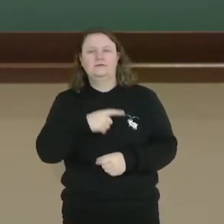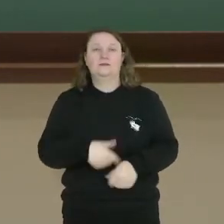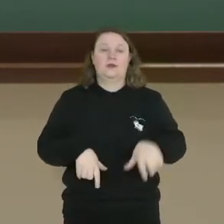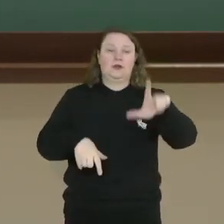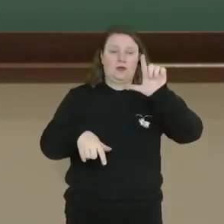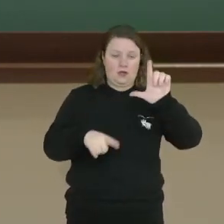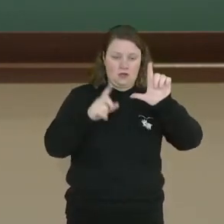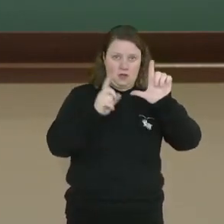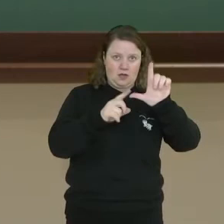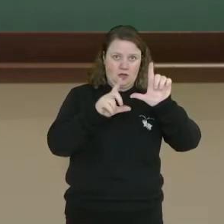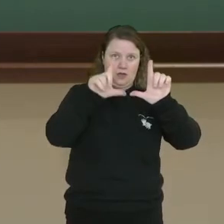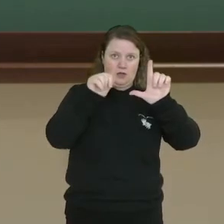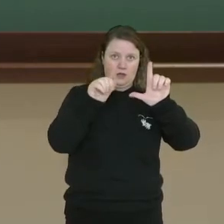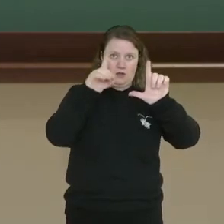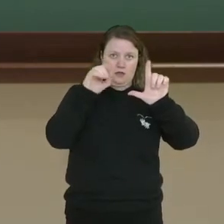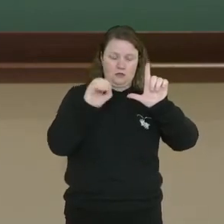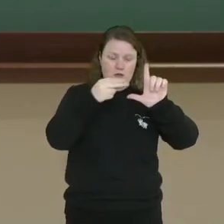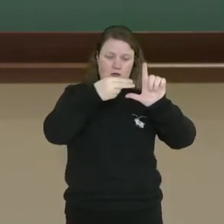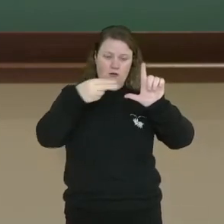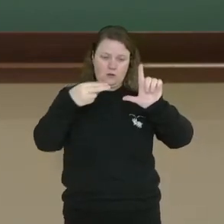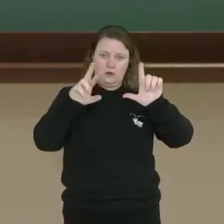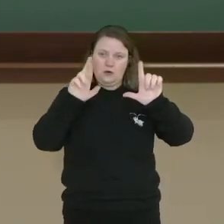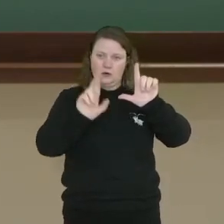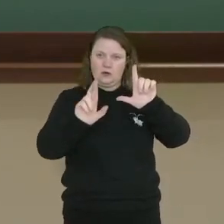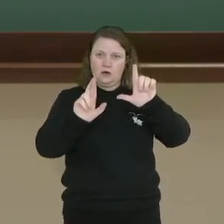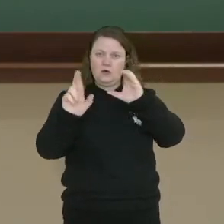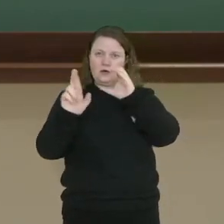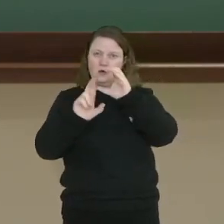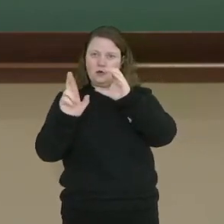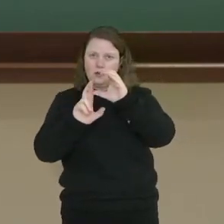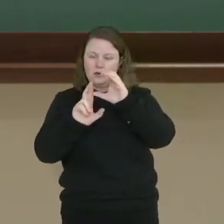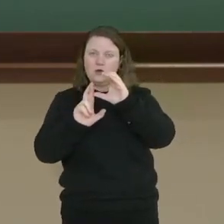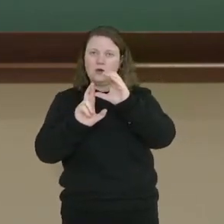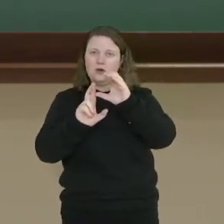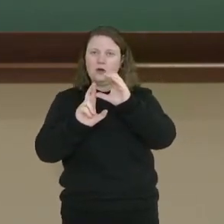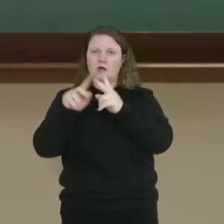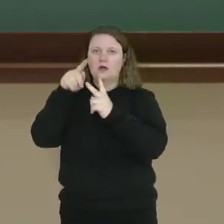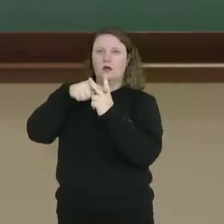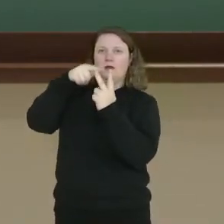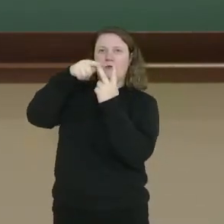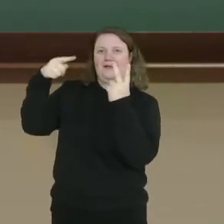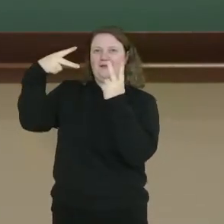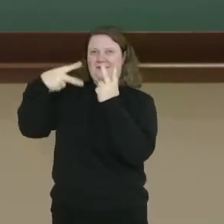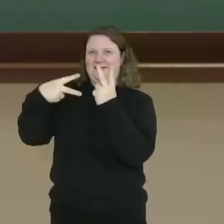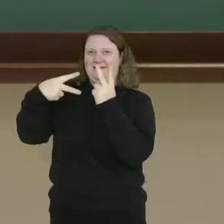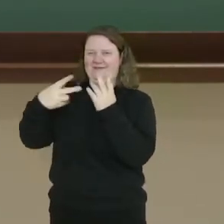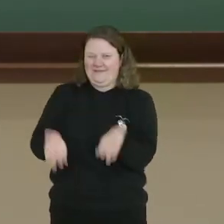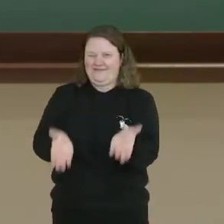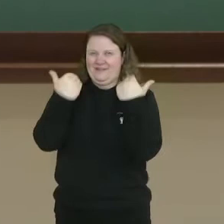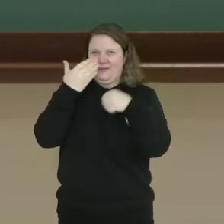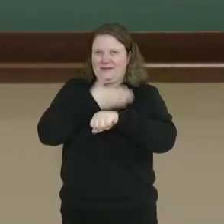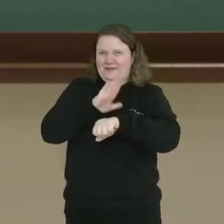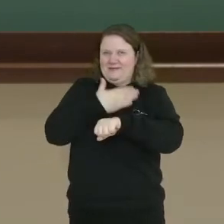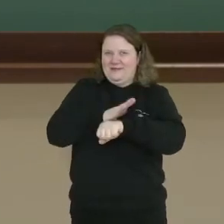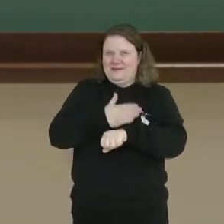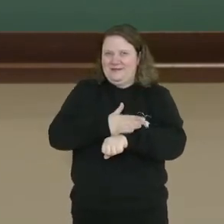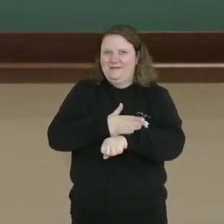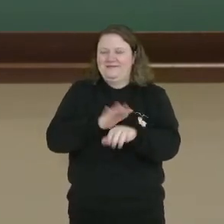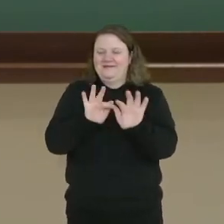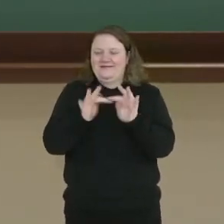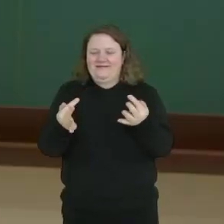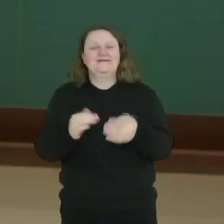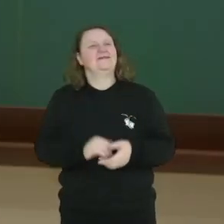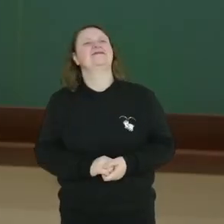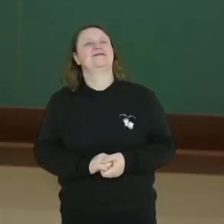que é o lado do quadrado, igual a raio da circunferência no qual ele está inscrito, raiz de 2. Então, bora aplicar essa formulinha bem